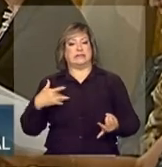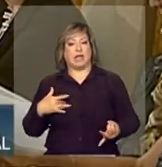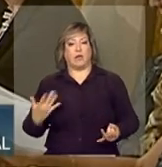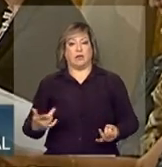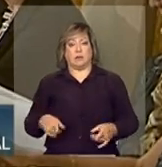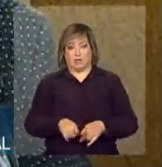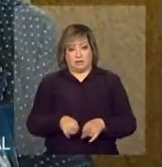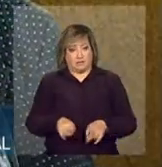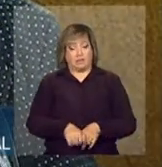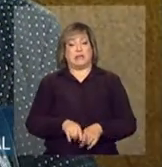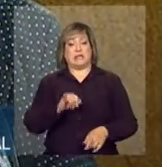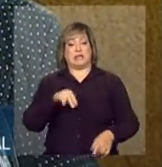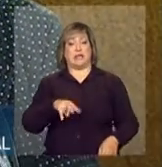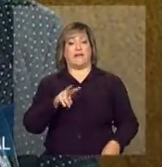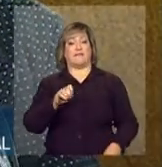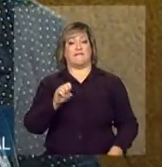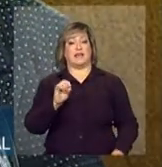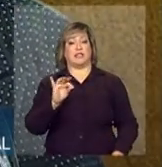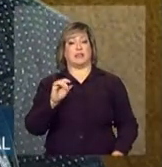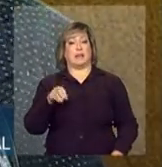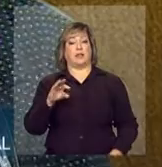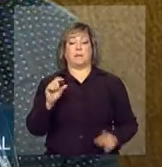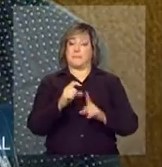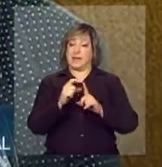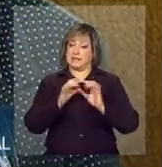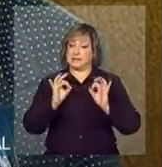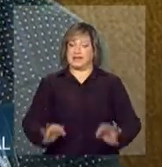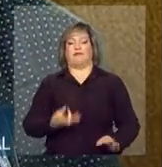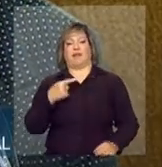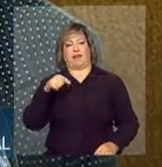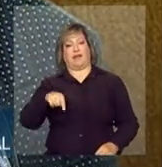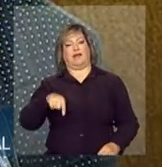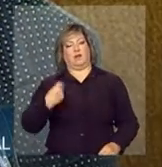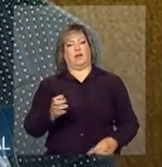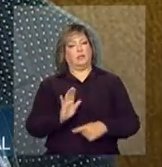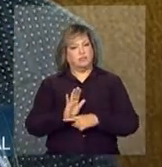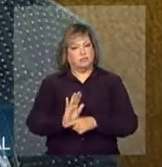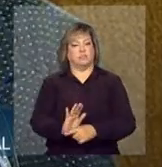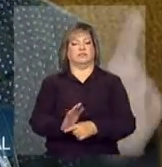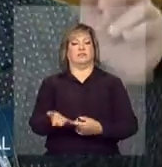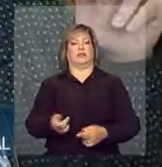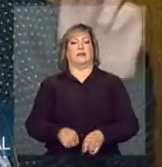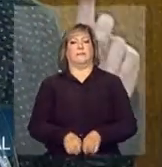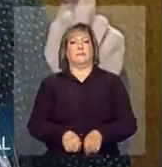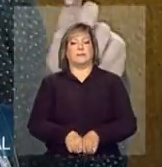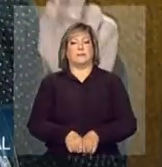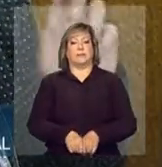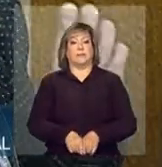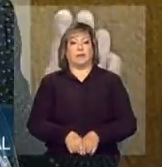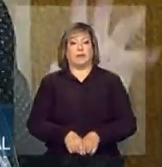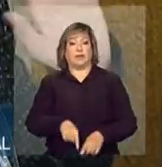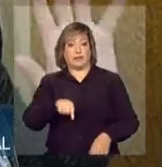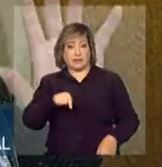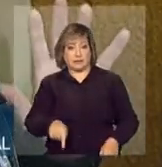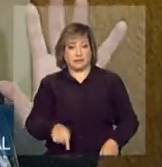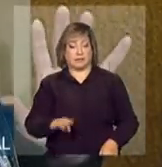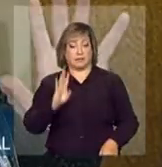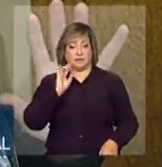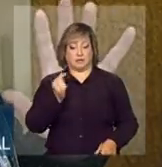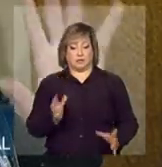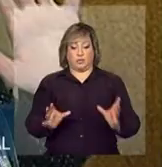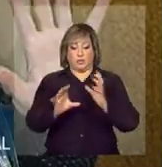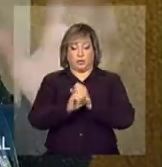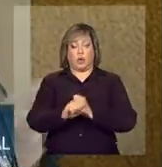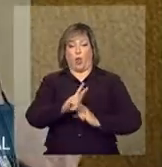nós é investimento, certo? Então, esse investimento que nós vamos mostrar hoje, que, se for classificado orçamentariamente, vai